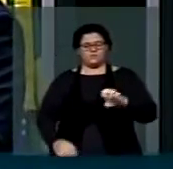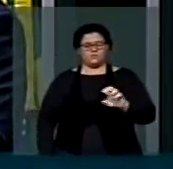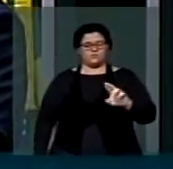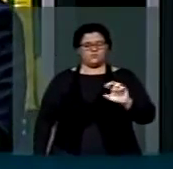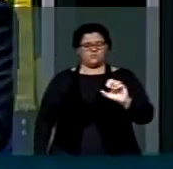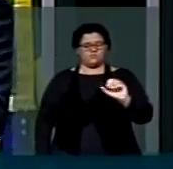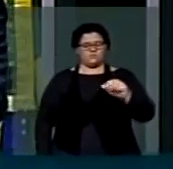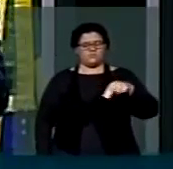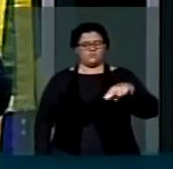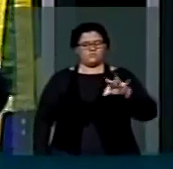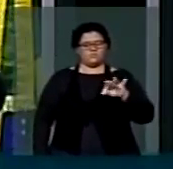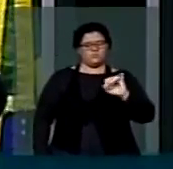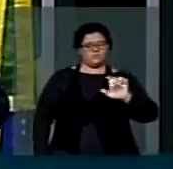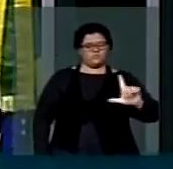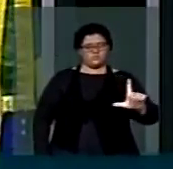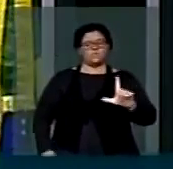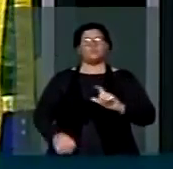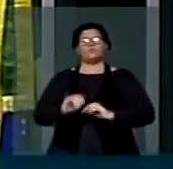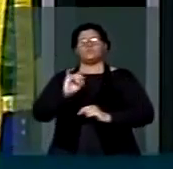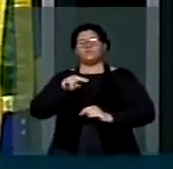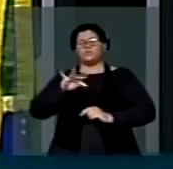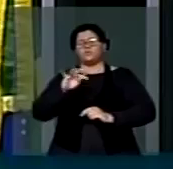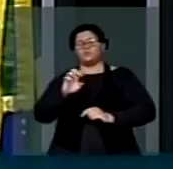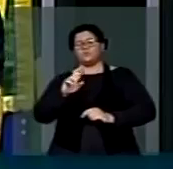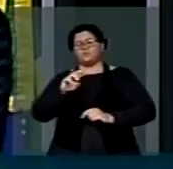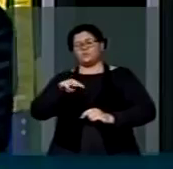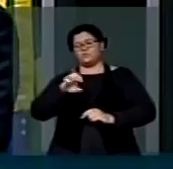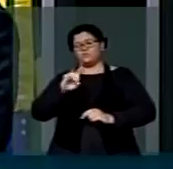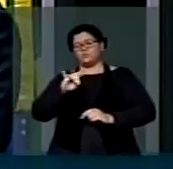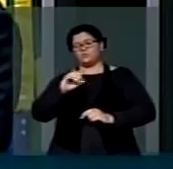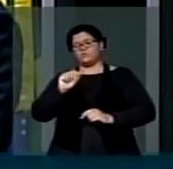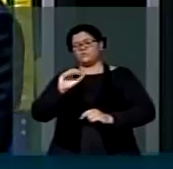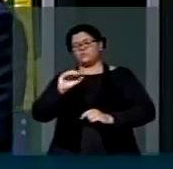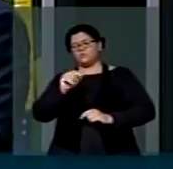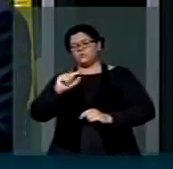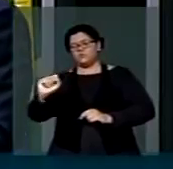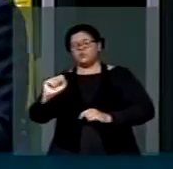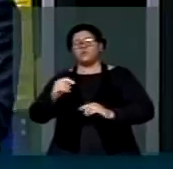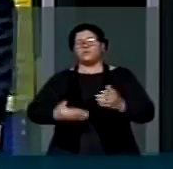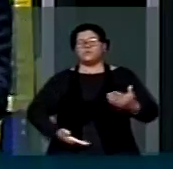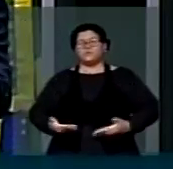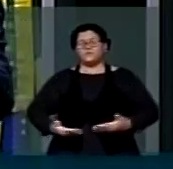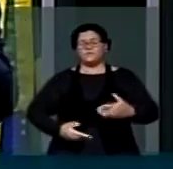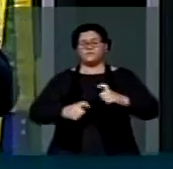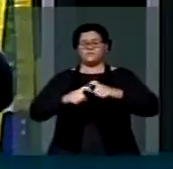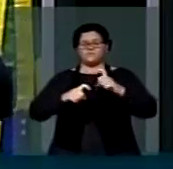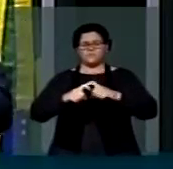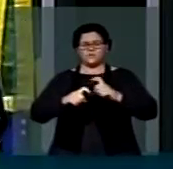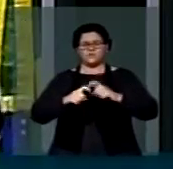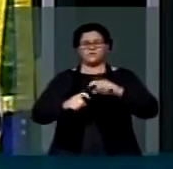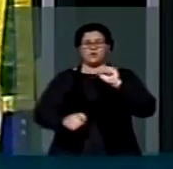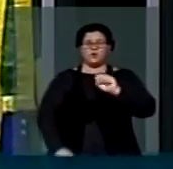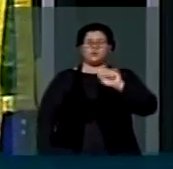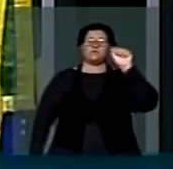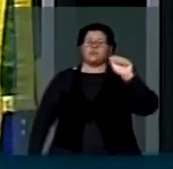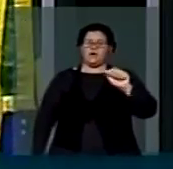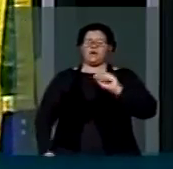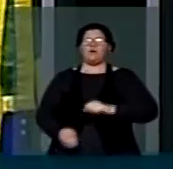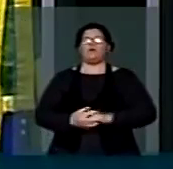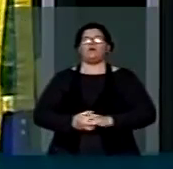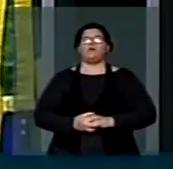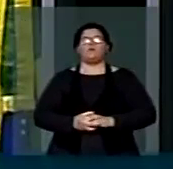mercantil de intermediação de serviços médicos de Cuba, S.A.,